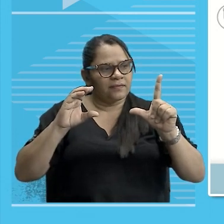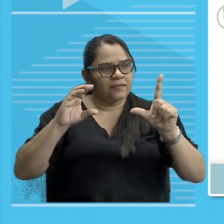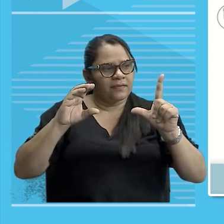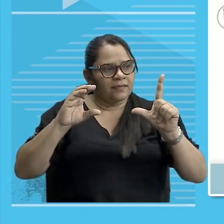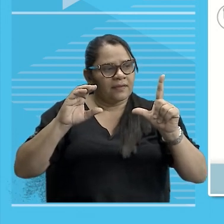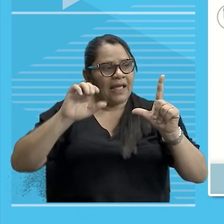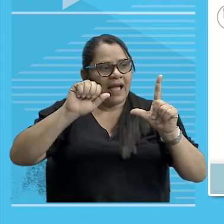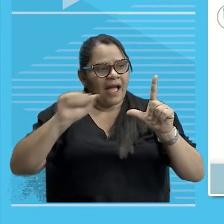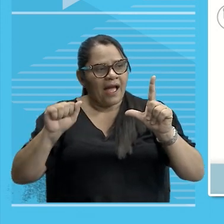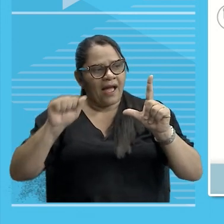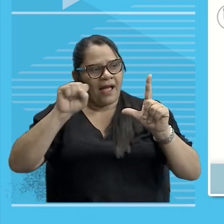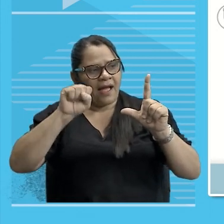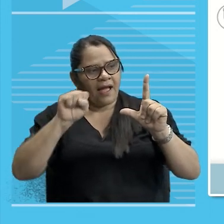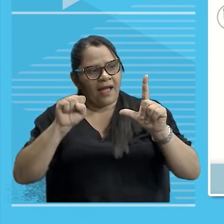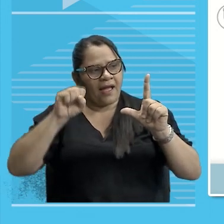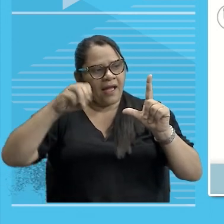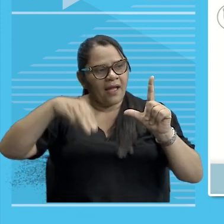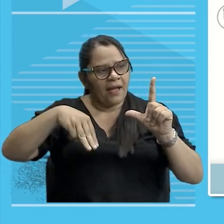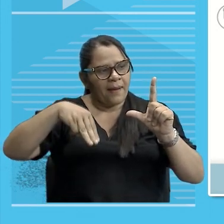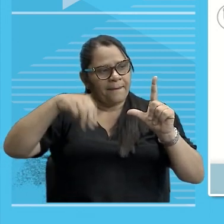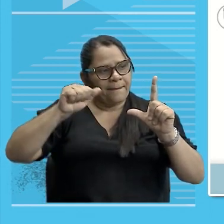feijão feijão